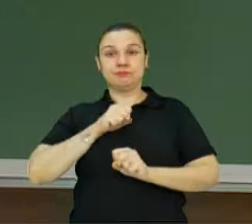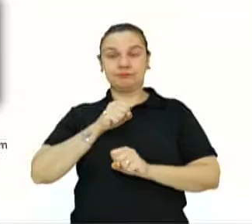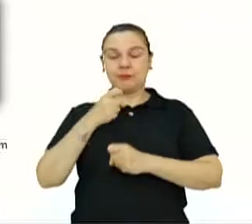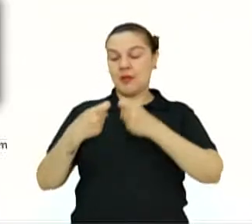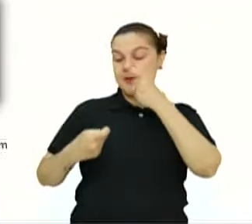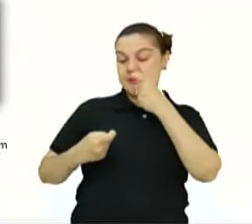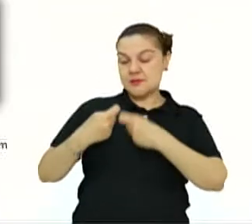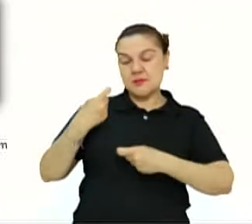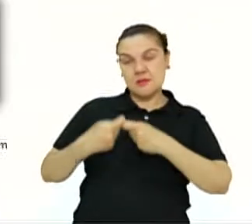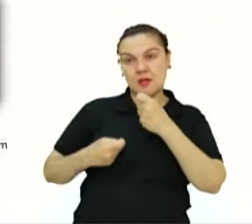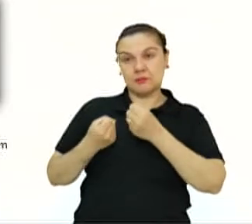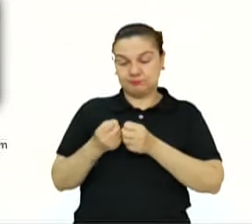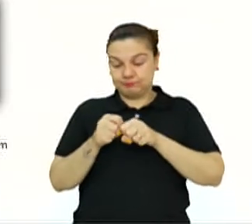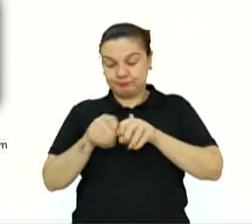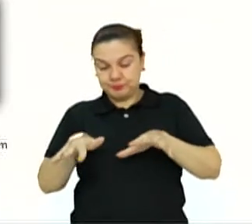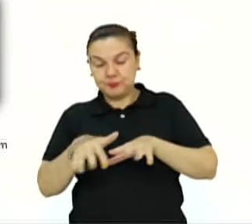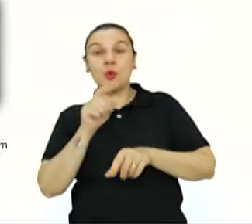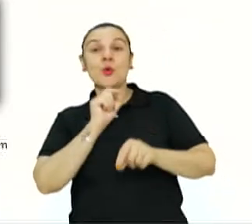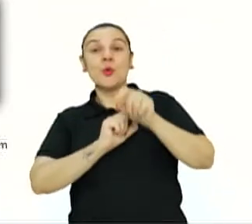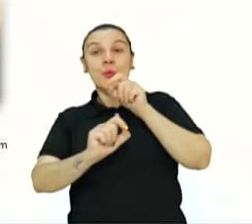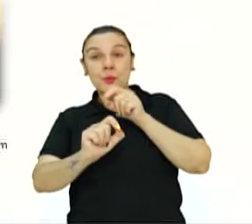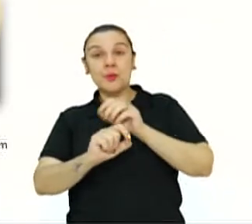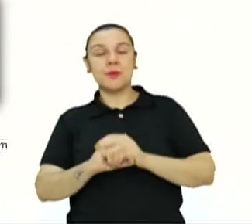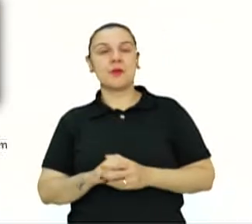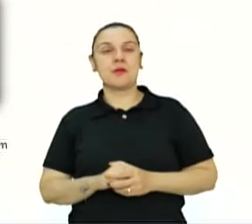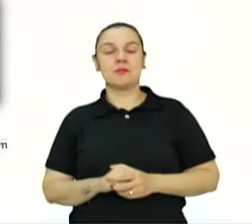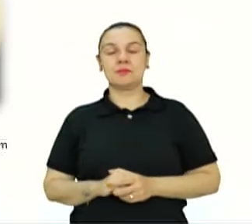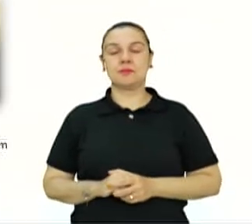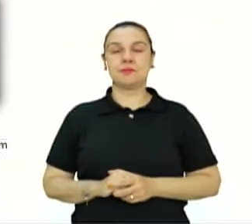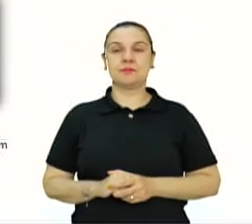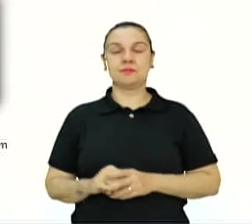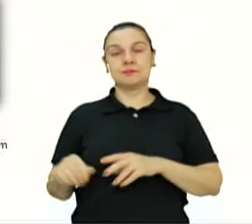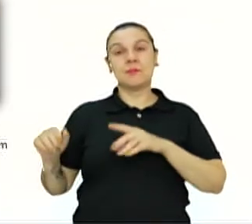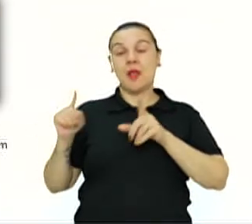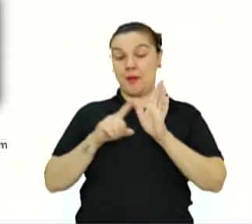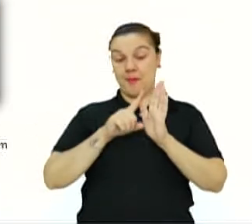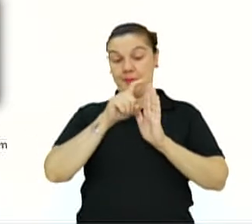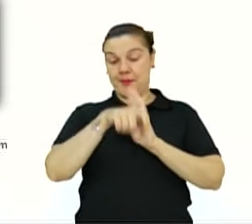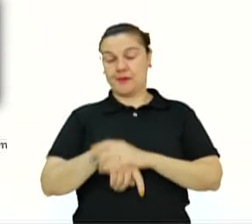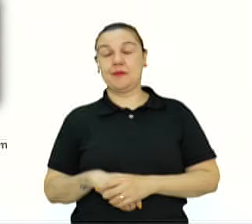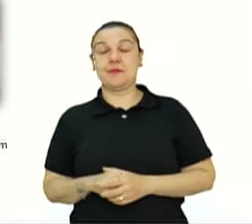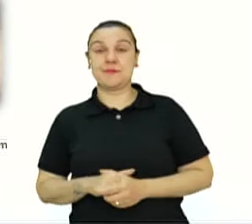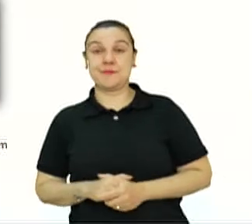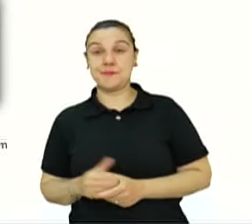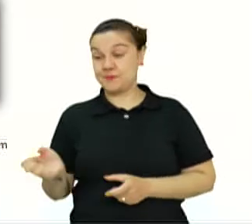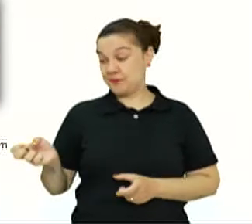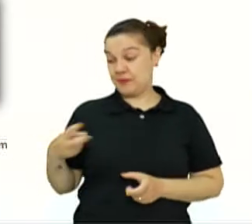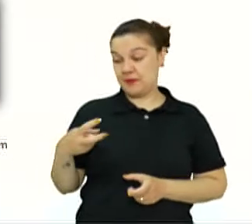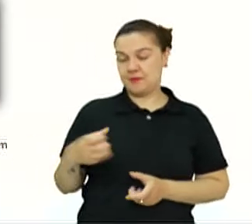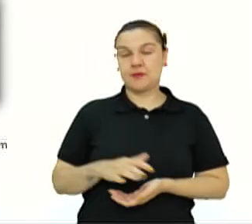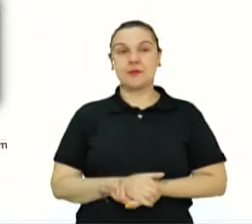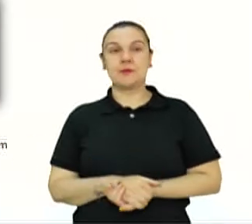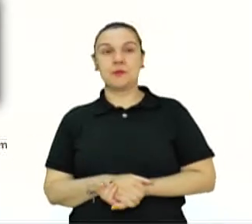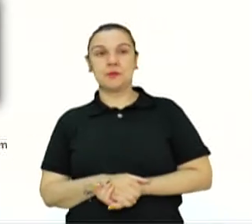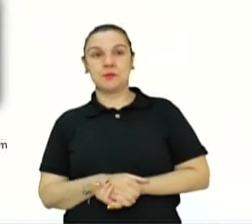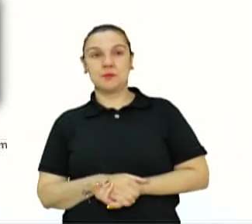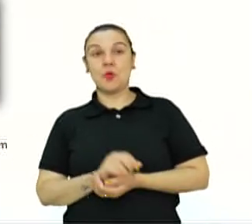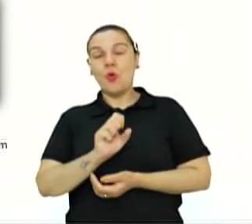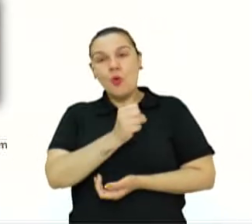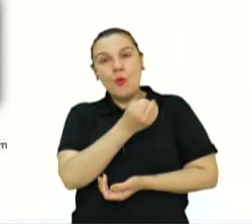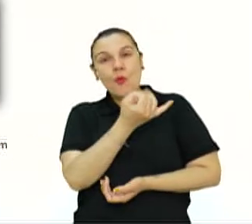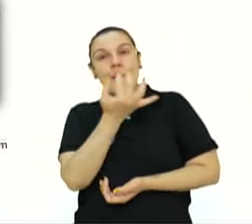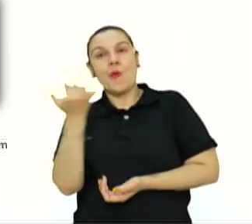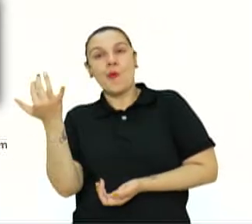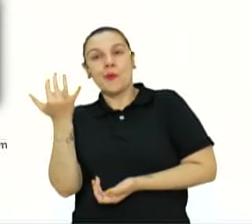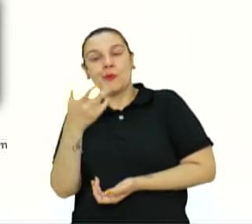infecções sexualmente transmissíveis, podem ser causadas por bactérias, vírus, ou